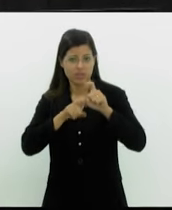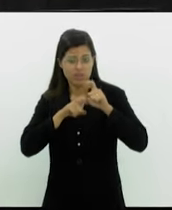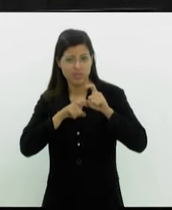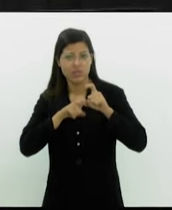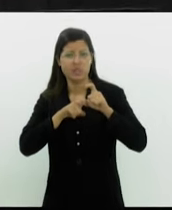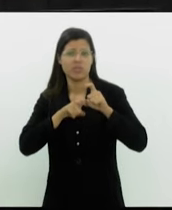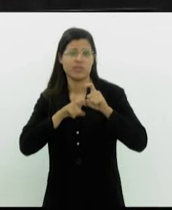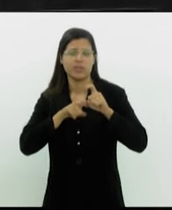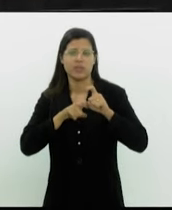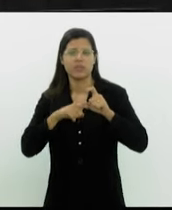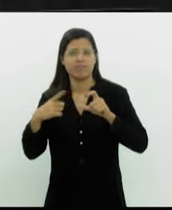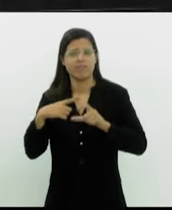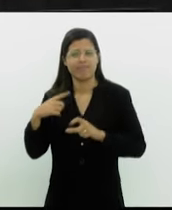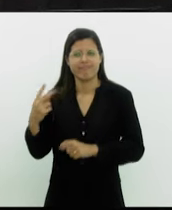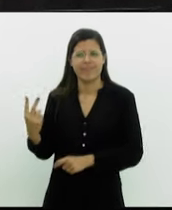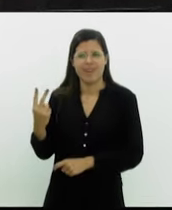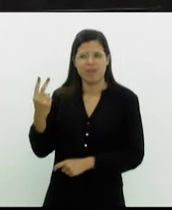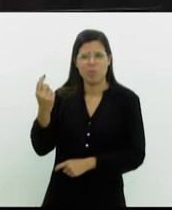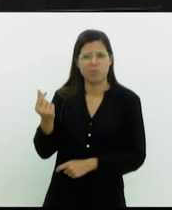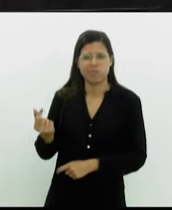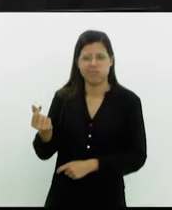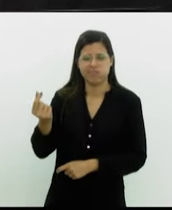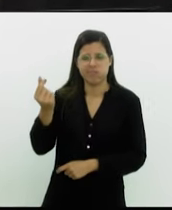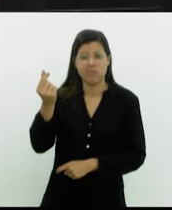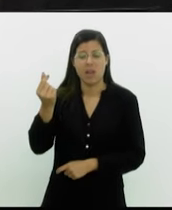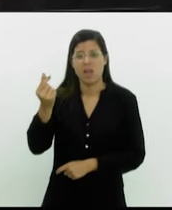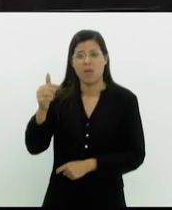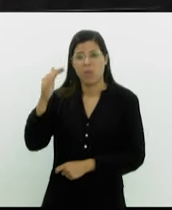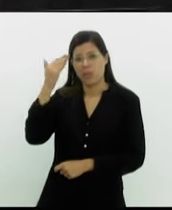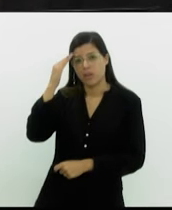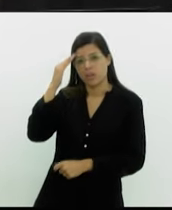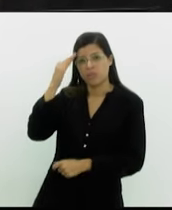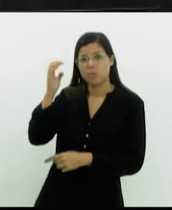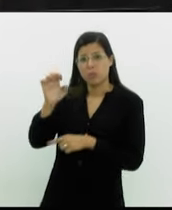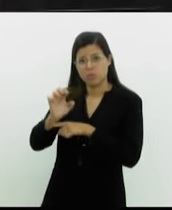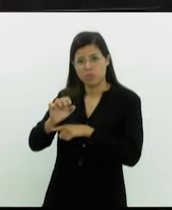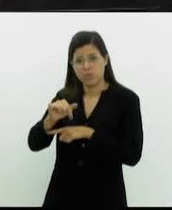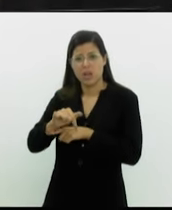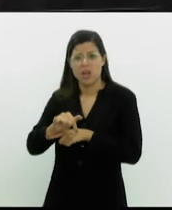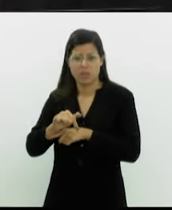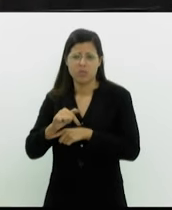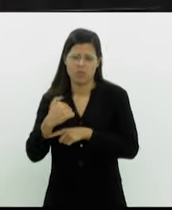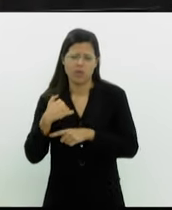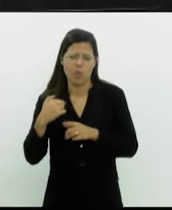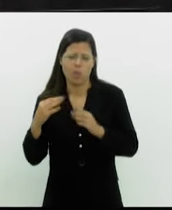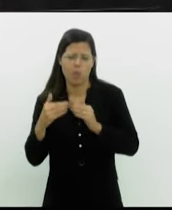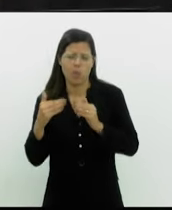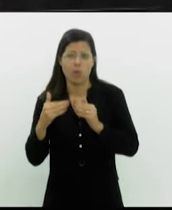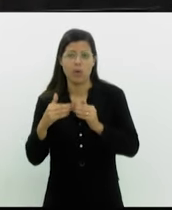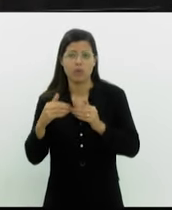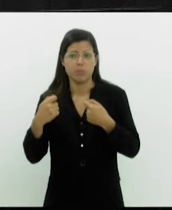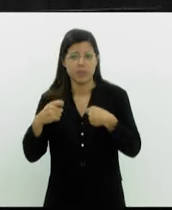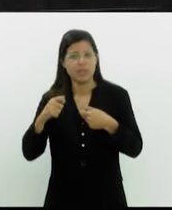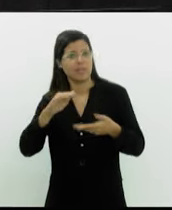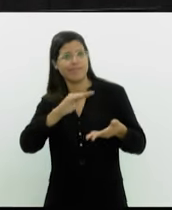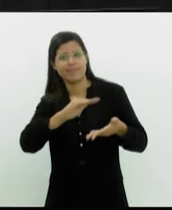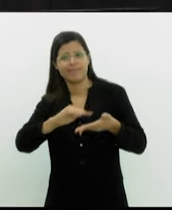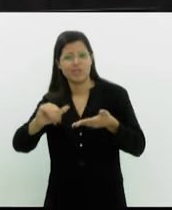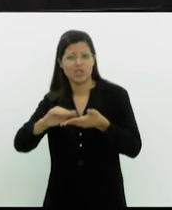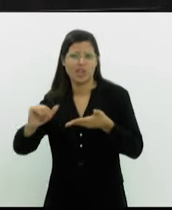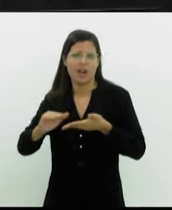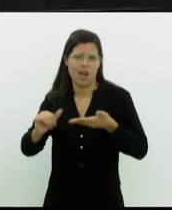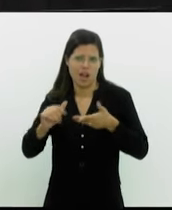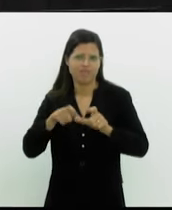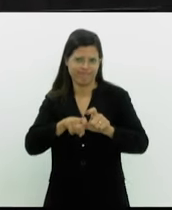determinados valores que, no entendimento do Estado e no meu também, teriam que ser expurgados.